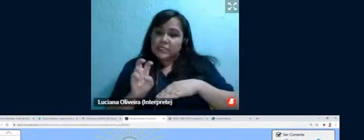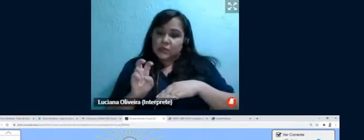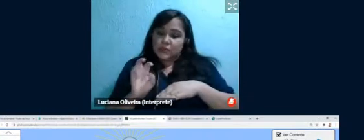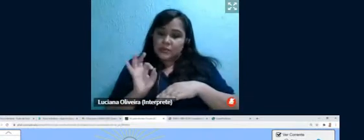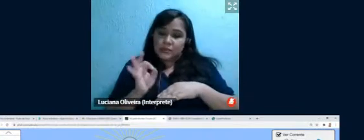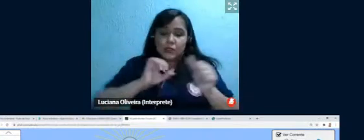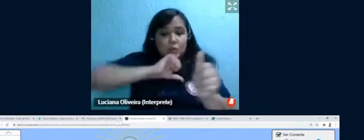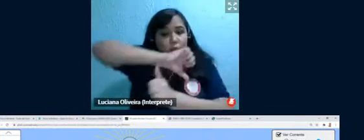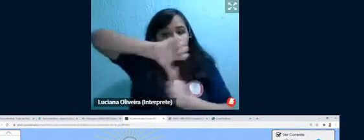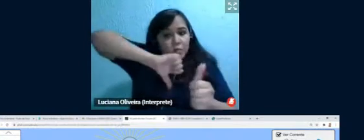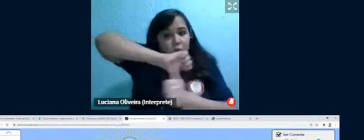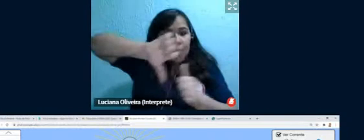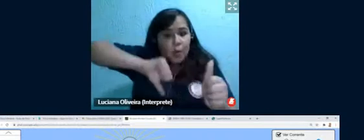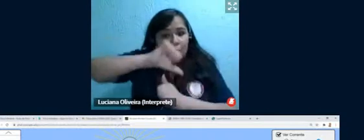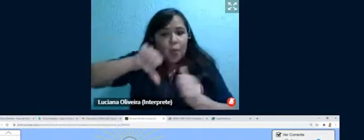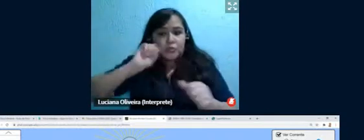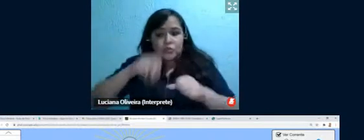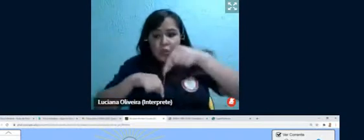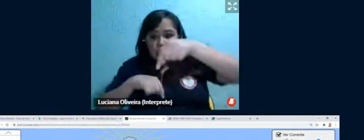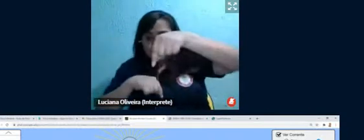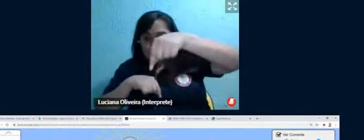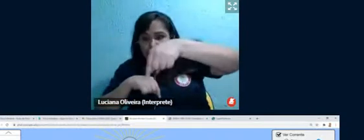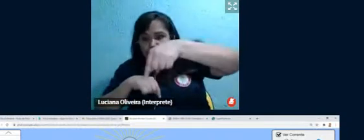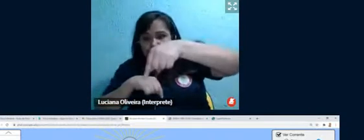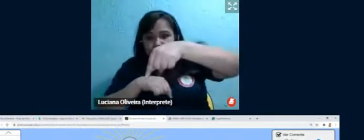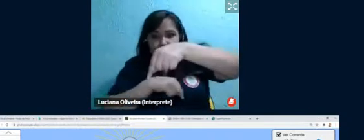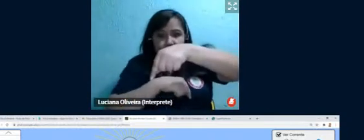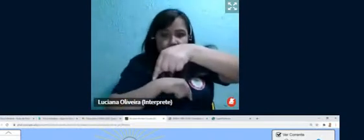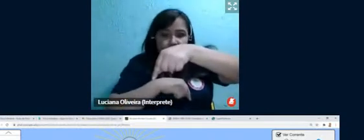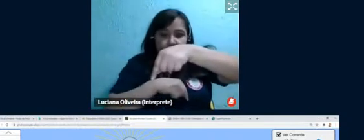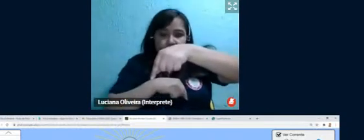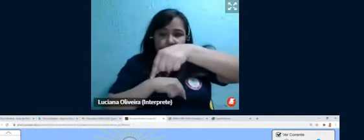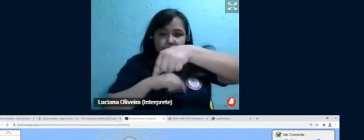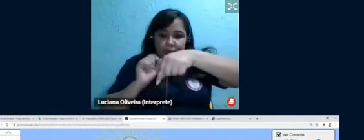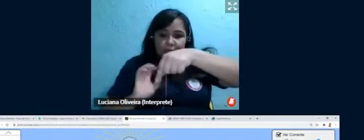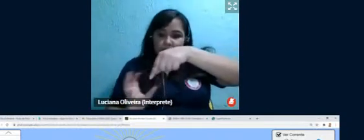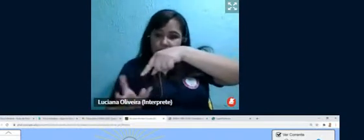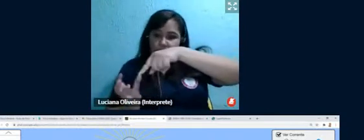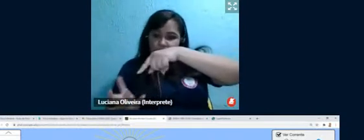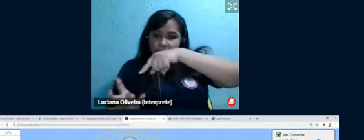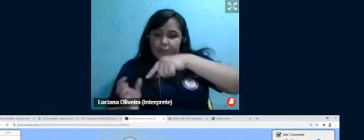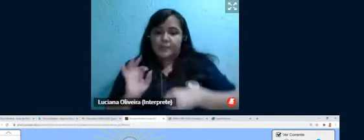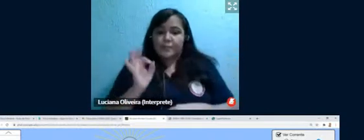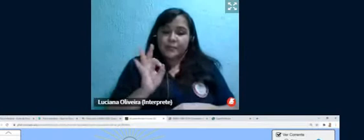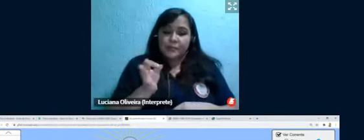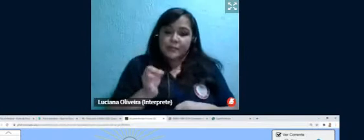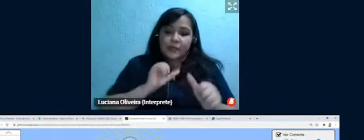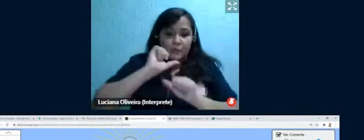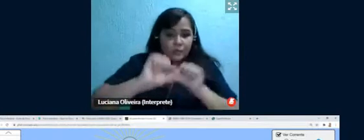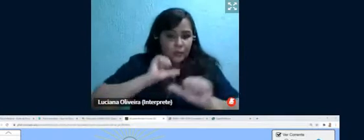alterei a propriedade só desta lâmpada. Vou só numerar aqui, para a gente facilitar a visualização, já que eu não